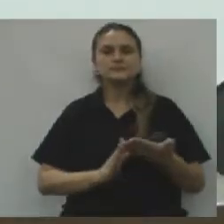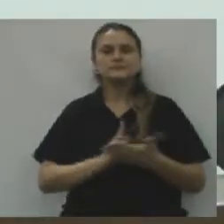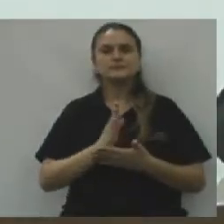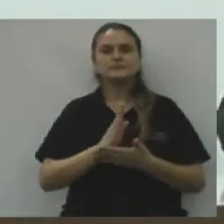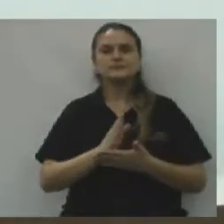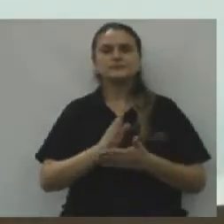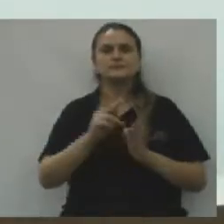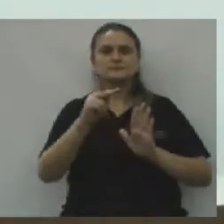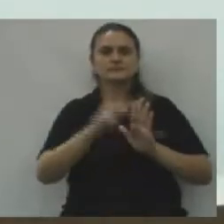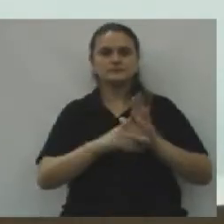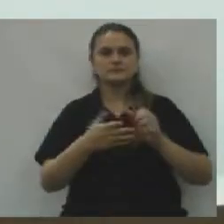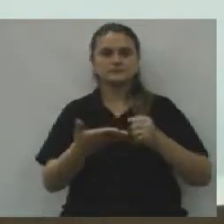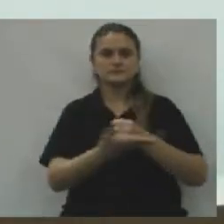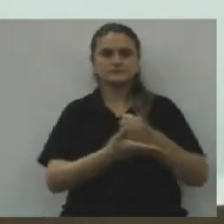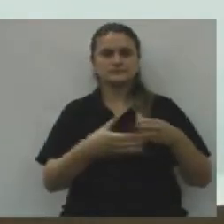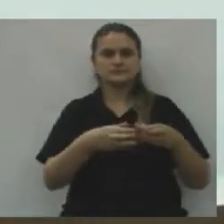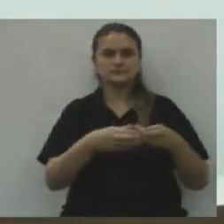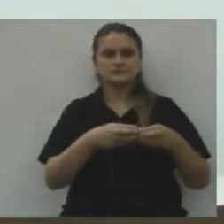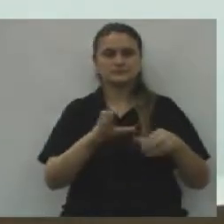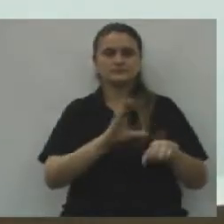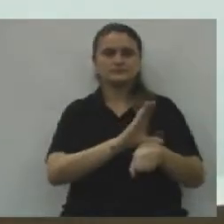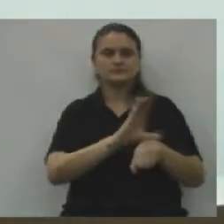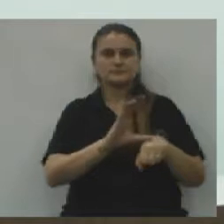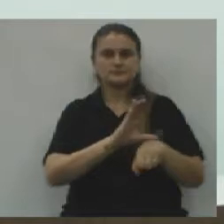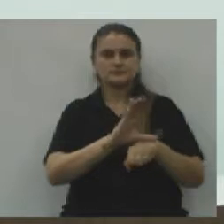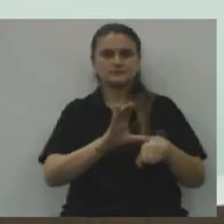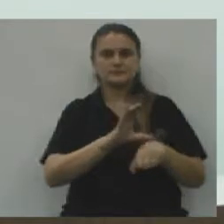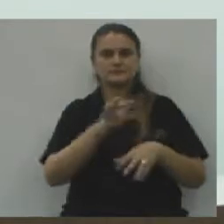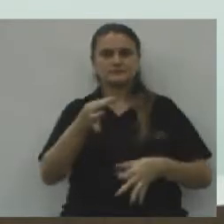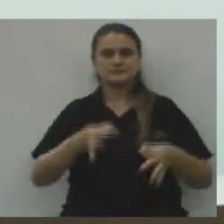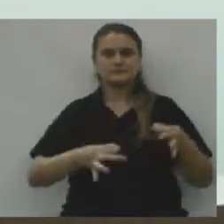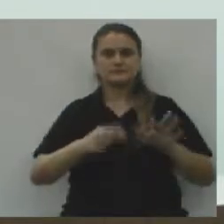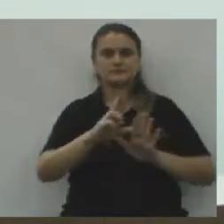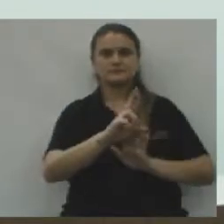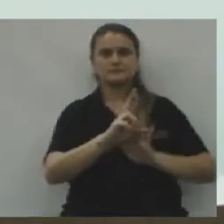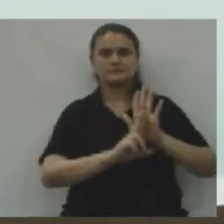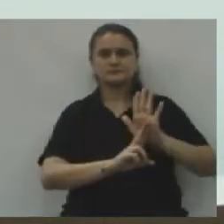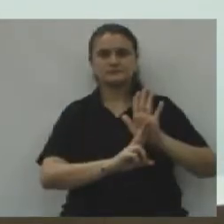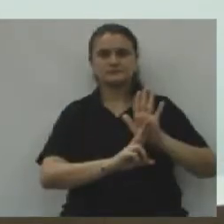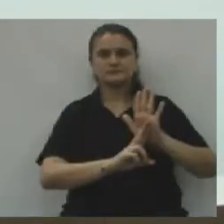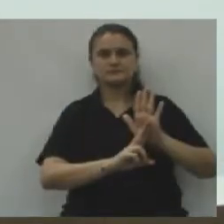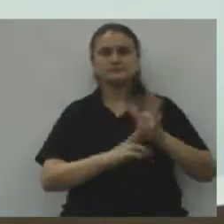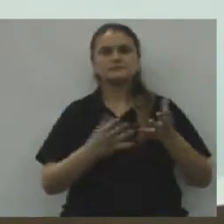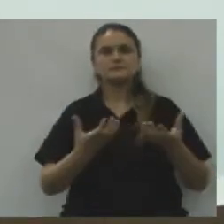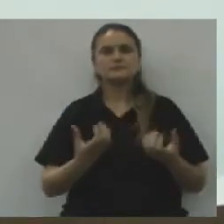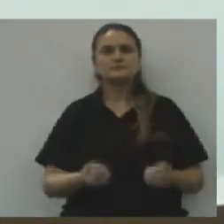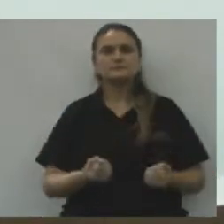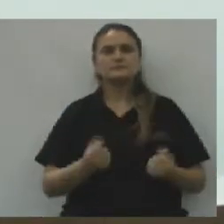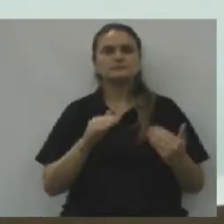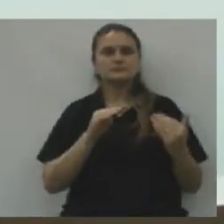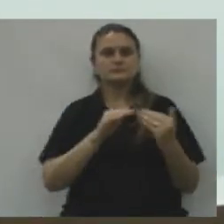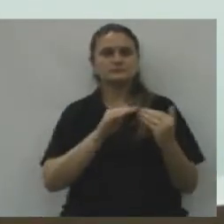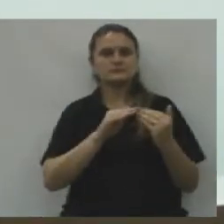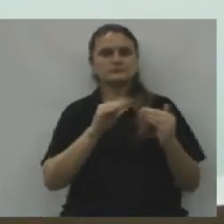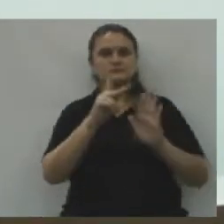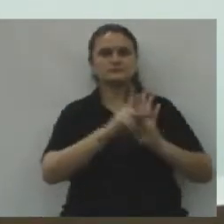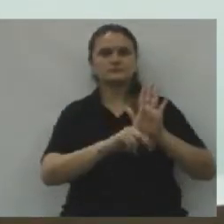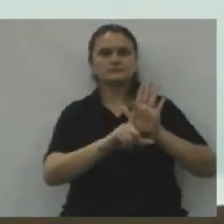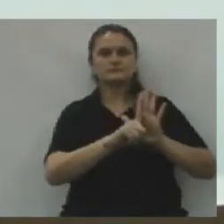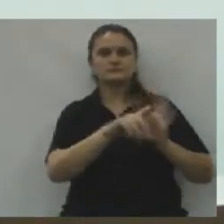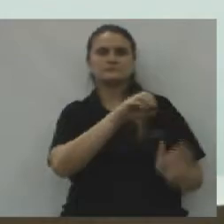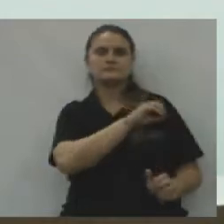Aprovado parecer fundamentado da Comissão de Constituição, Justiça e Redação Final, favorável ao projeto de lei ordinário